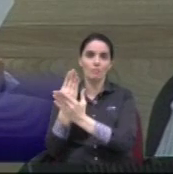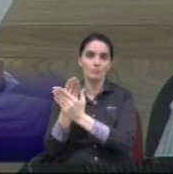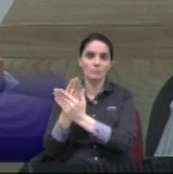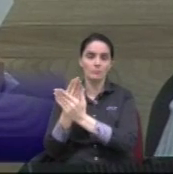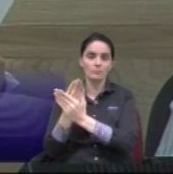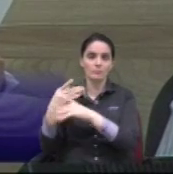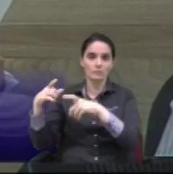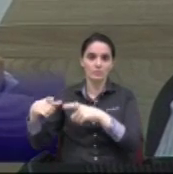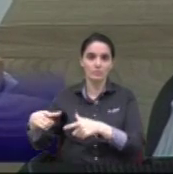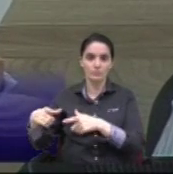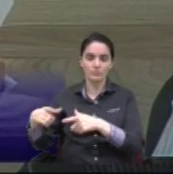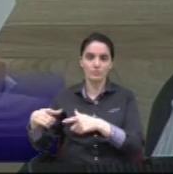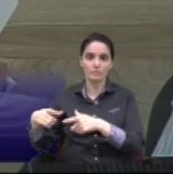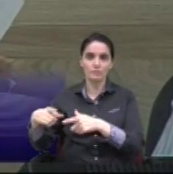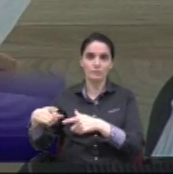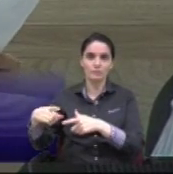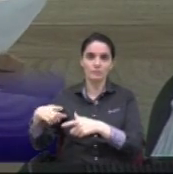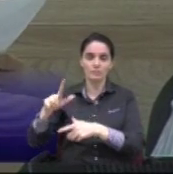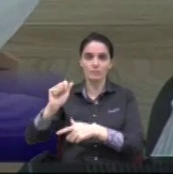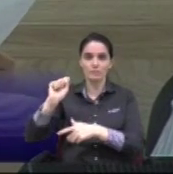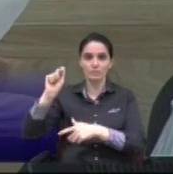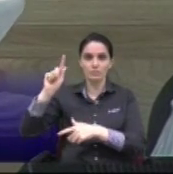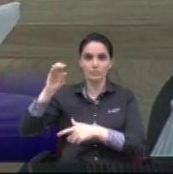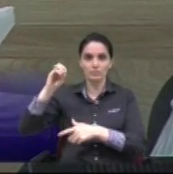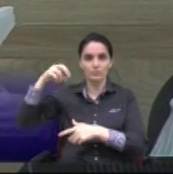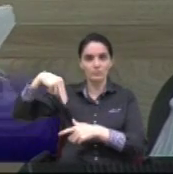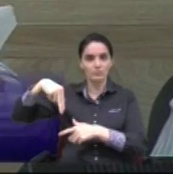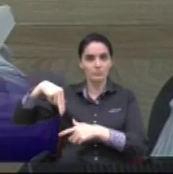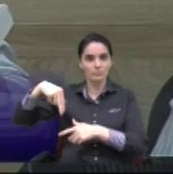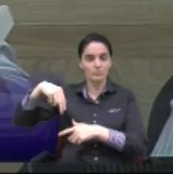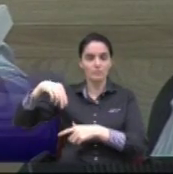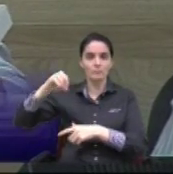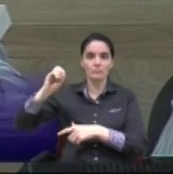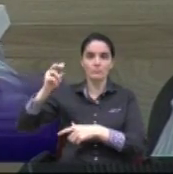Lagoa, no Jardim Lagoa Nova, no município de Limeira.